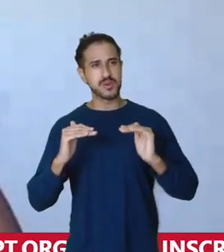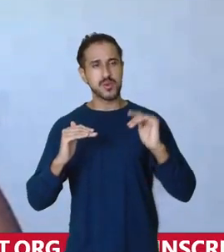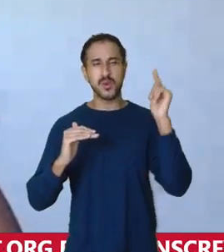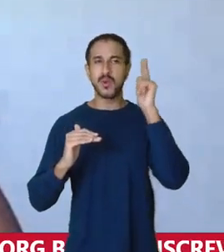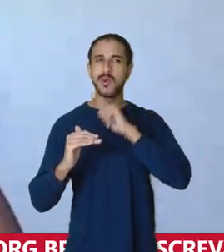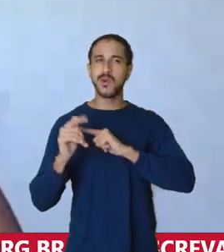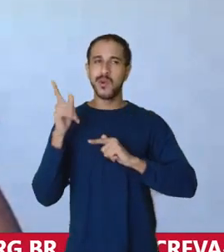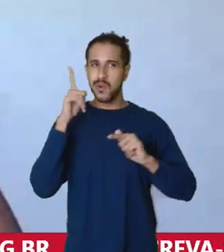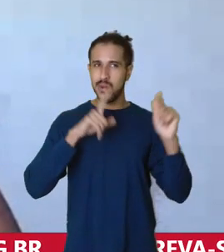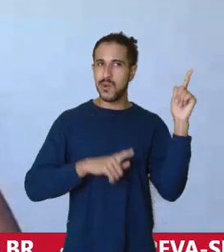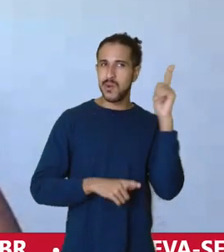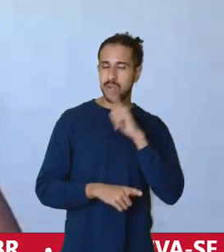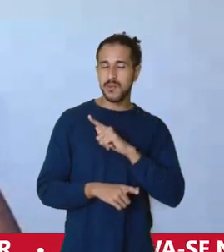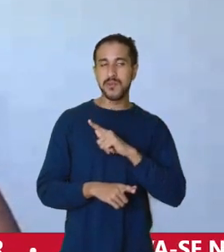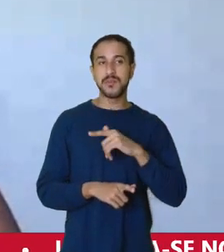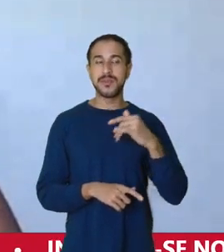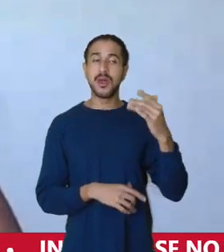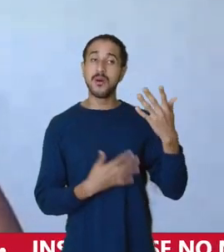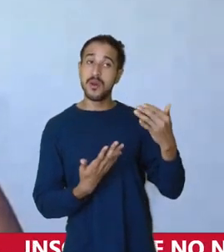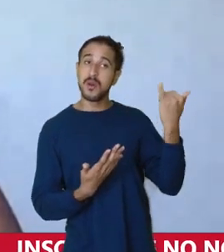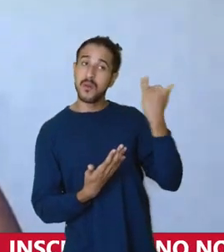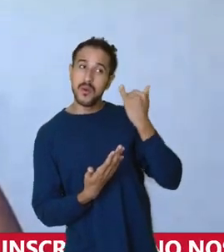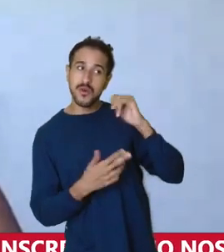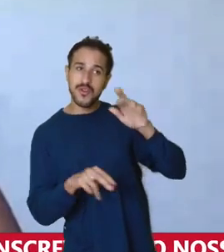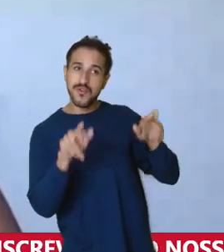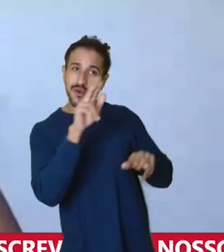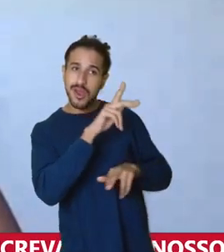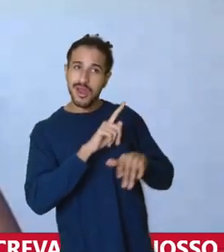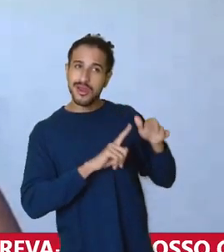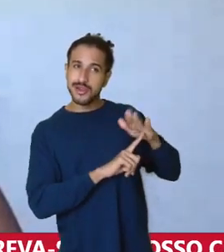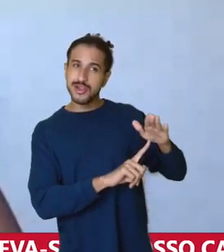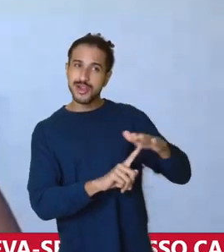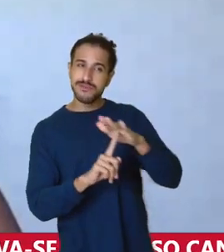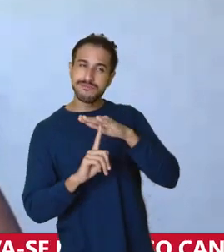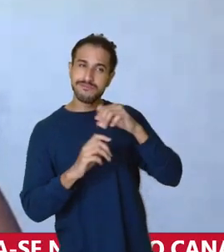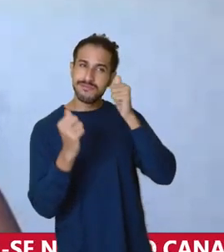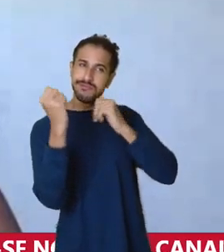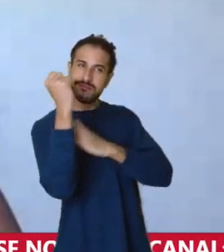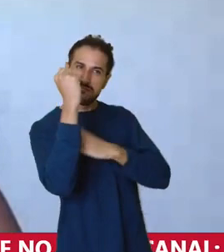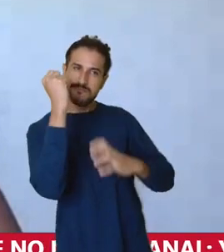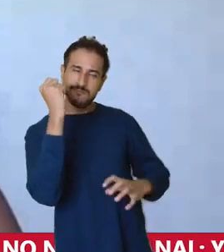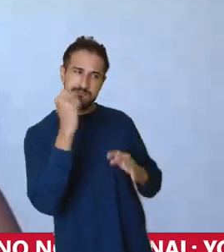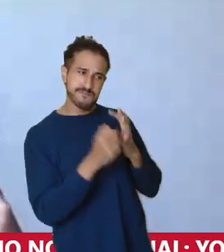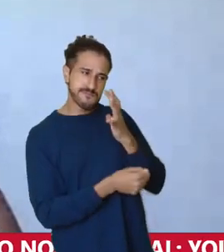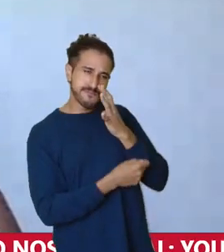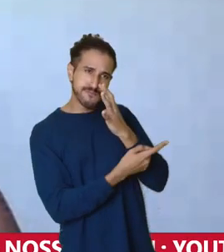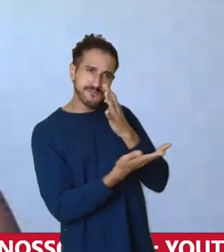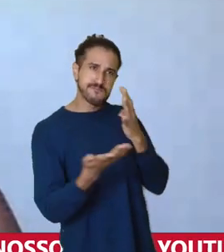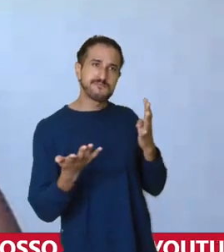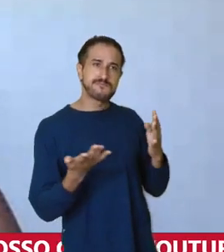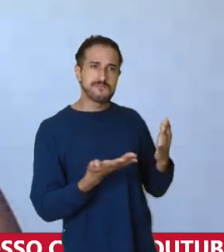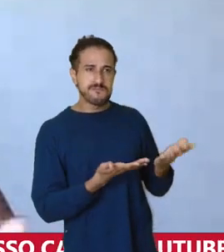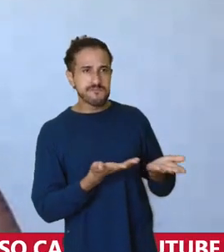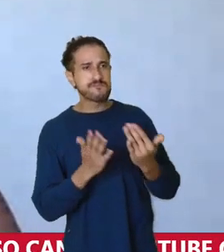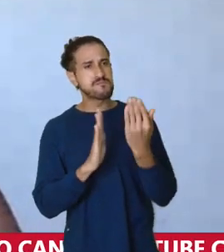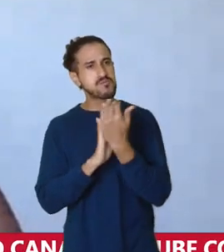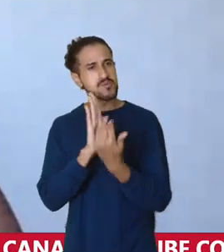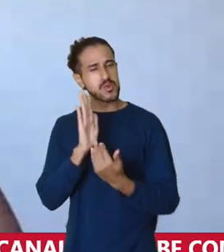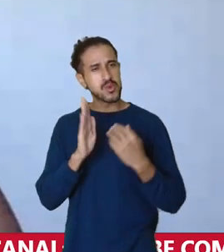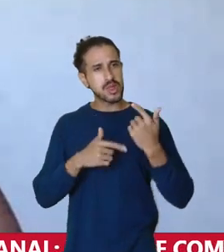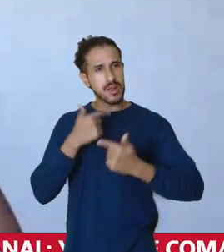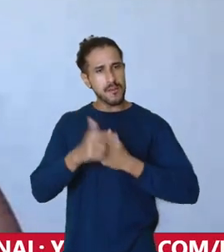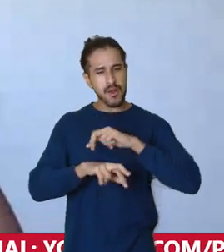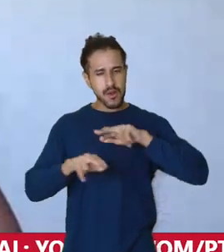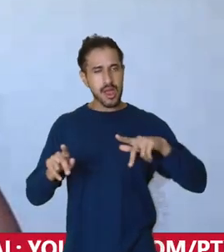Então, ouvir os diferentes feminismos e contemplar essas diferentes agendas é